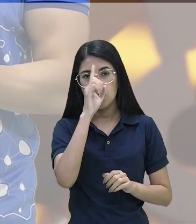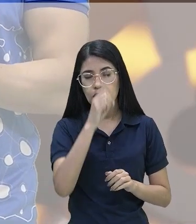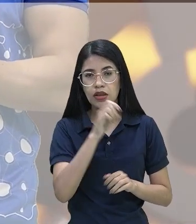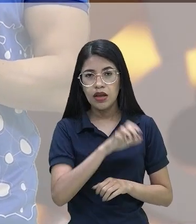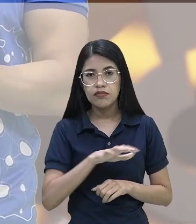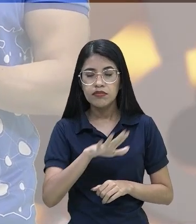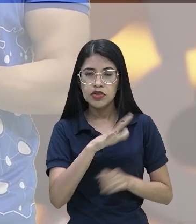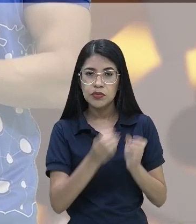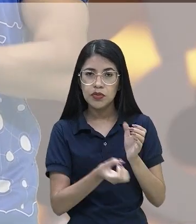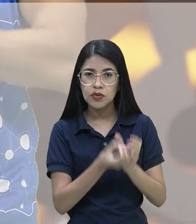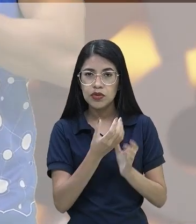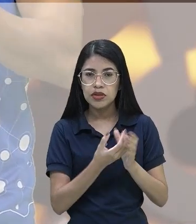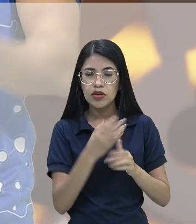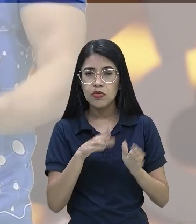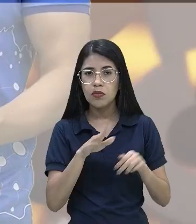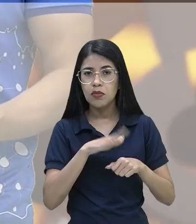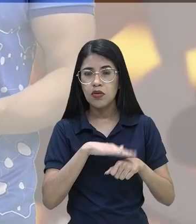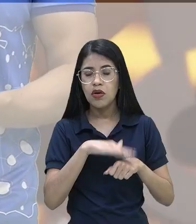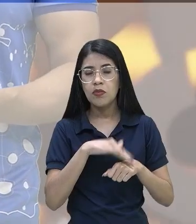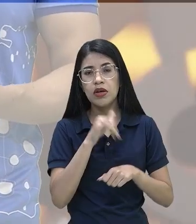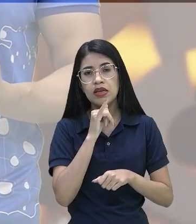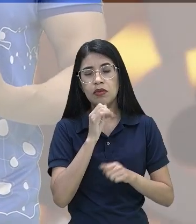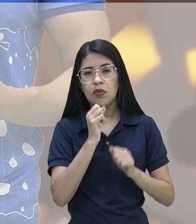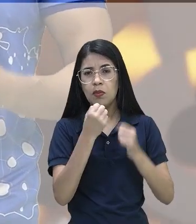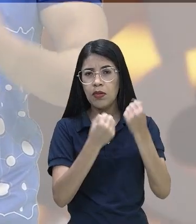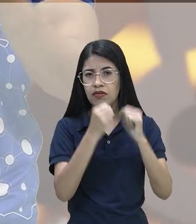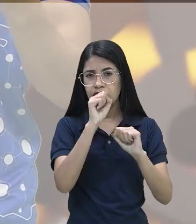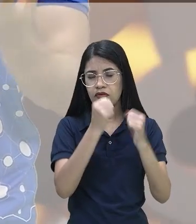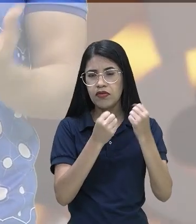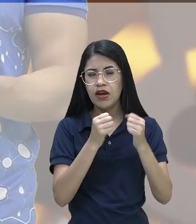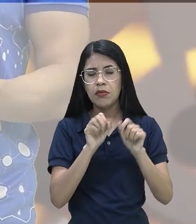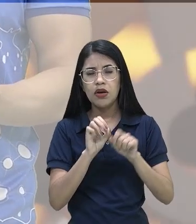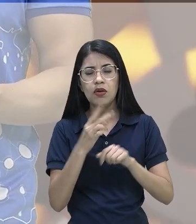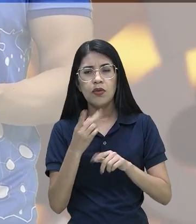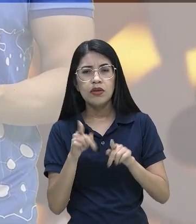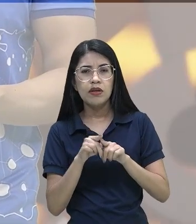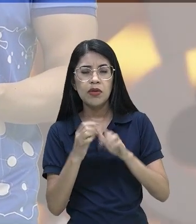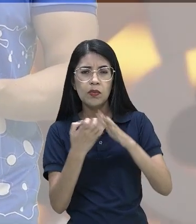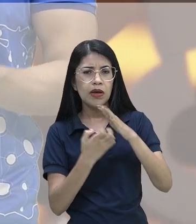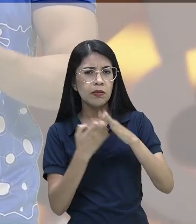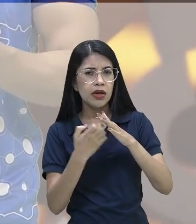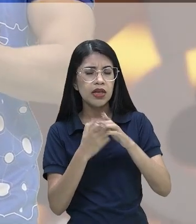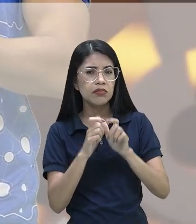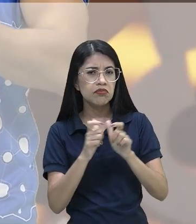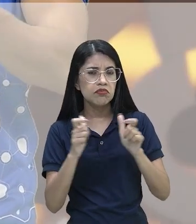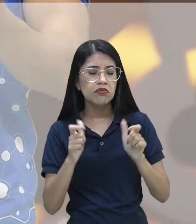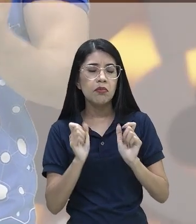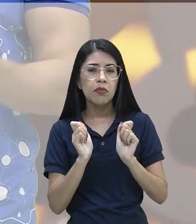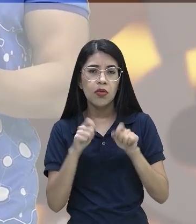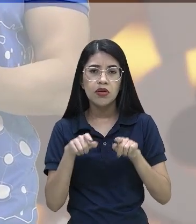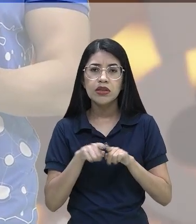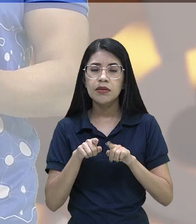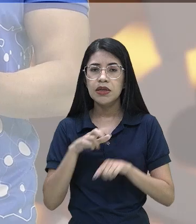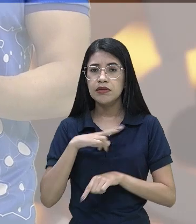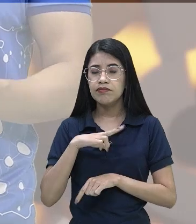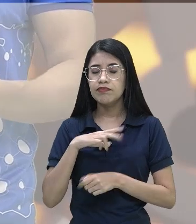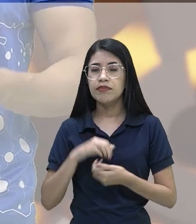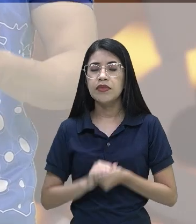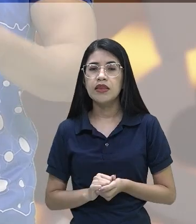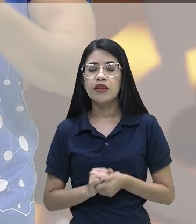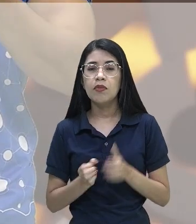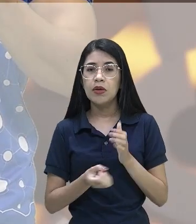de produção, certo? Pode ser dona de uma fábrica, pode ser dona de uma grande empresa, por exemplo, que a gente considera ali os meios de